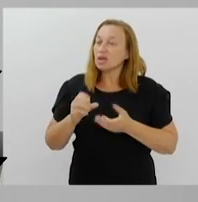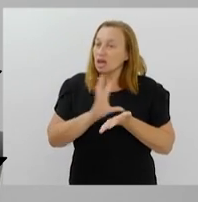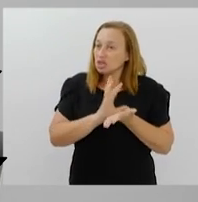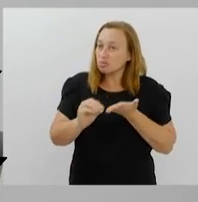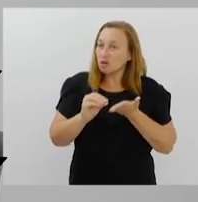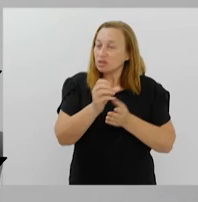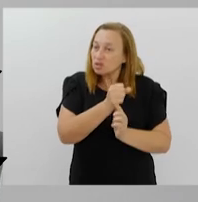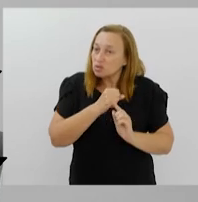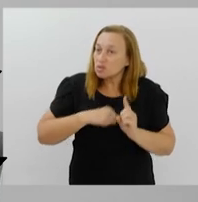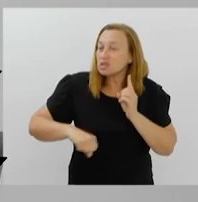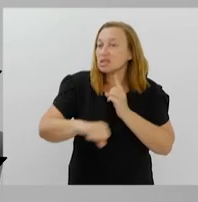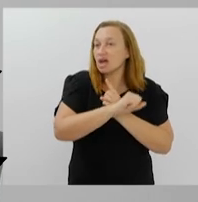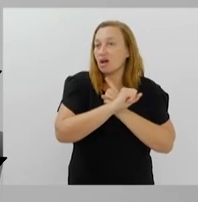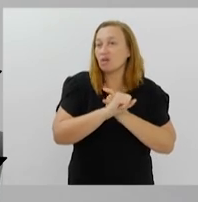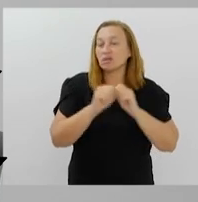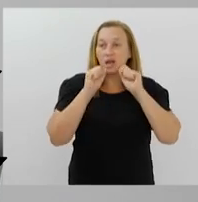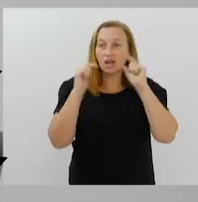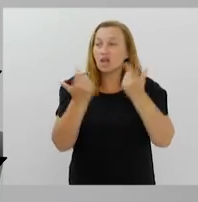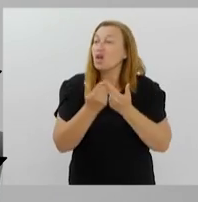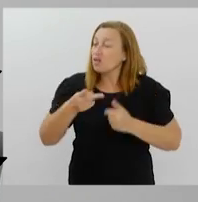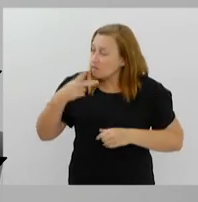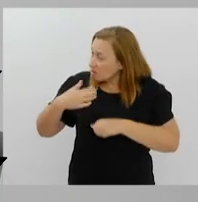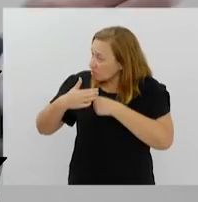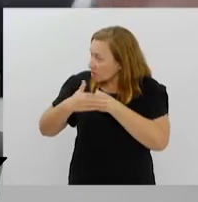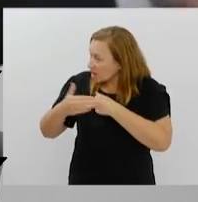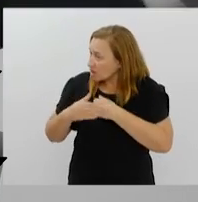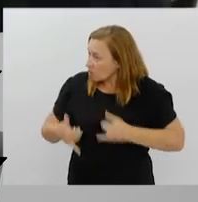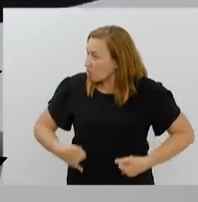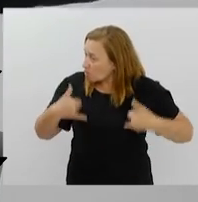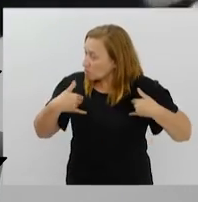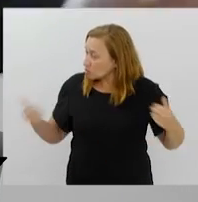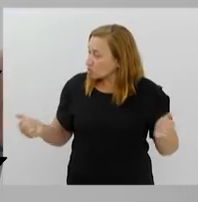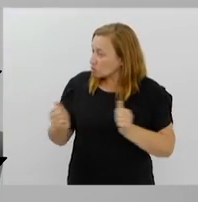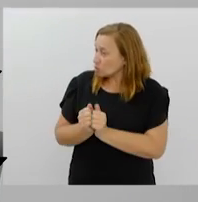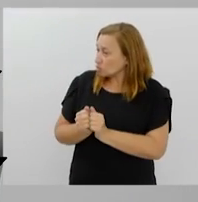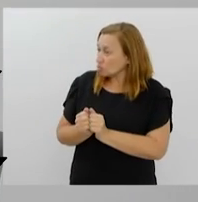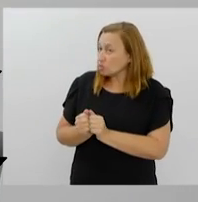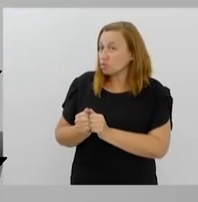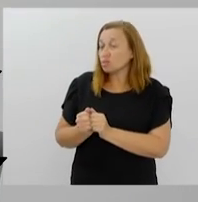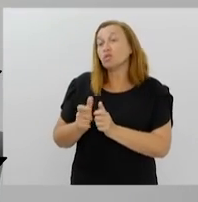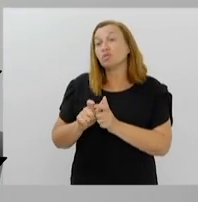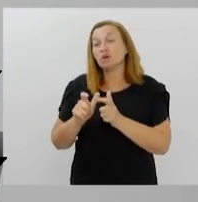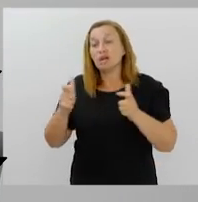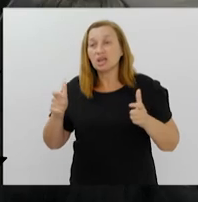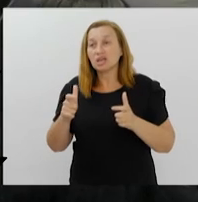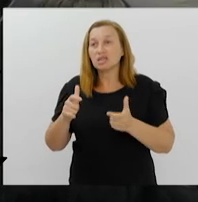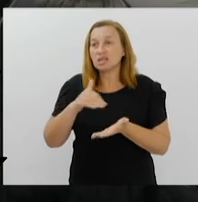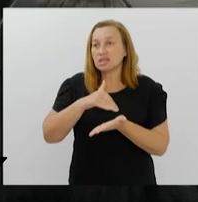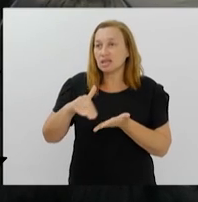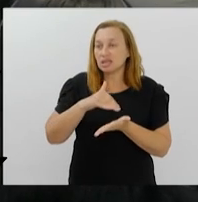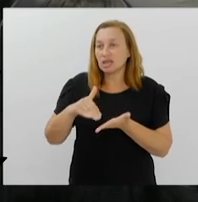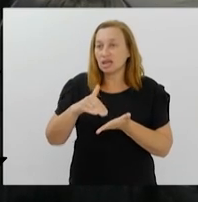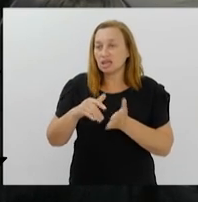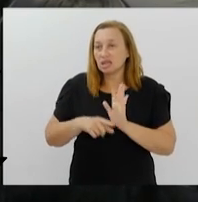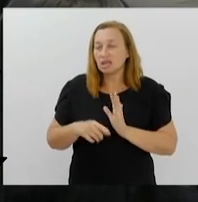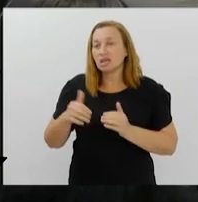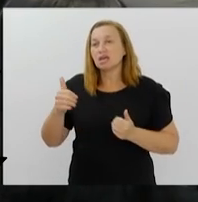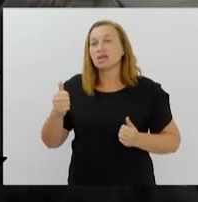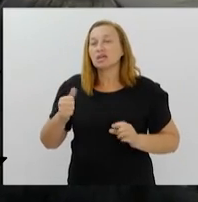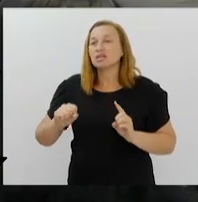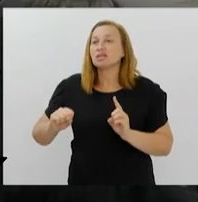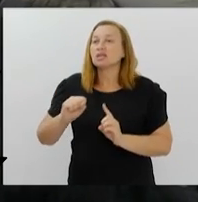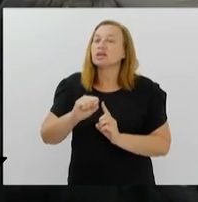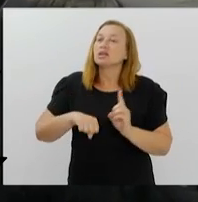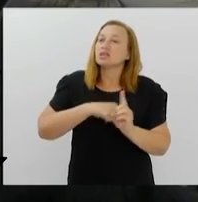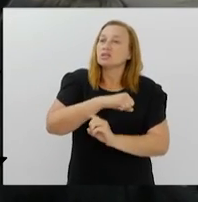Legislativa e falo isso com todo o carinho e com todo o orgulho que eu tô do lado de uma grande Secretária de Assistência Social na região de Angra